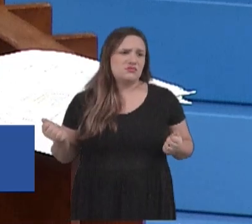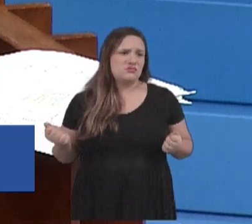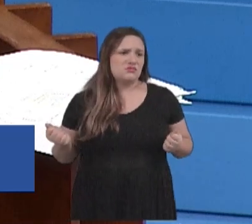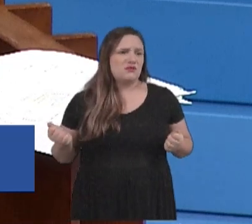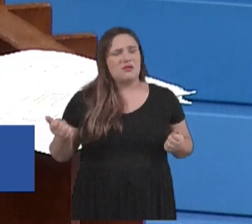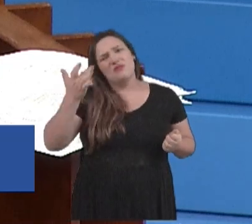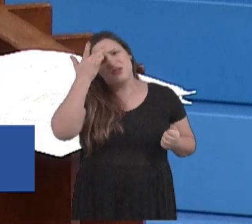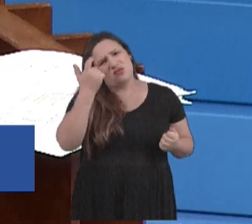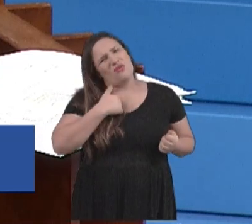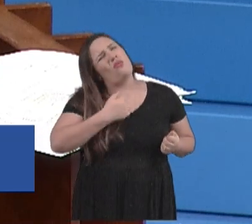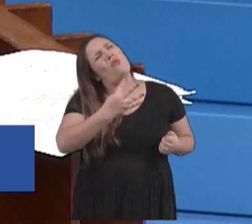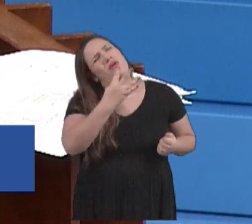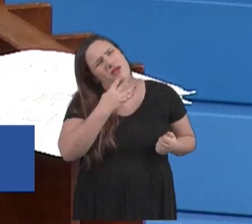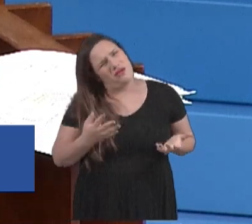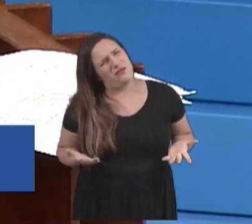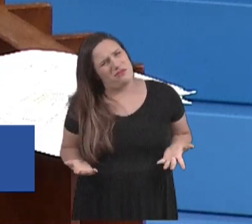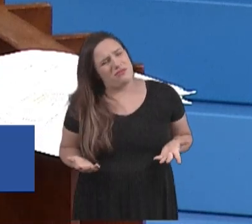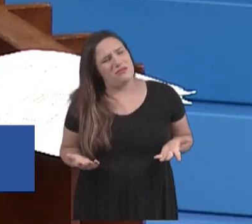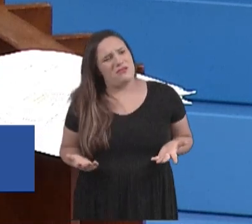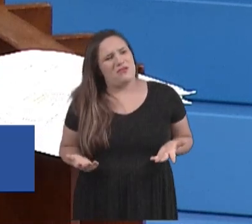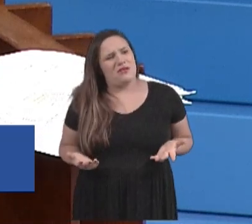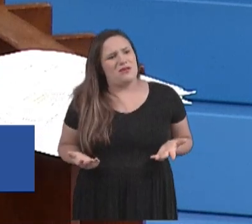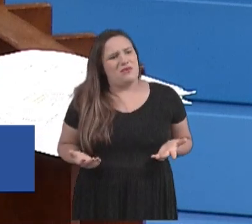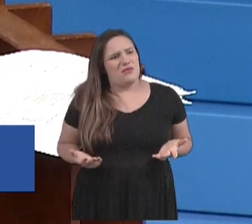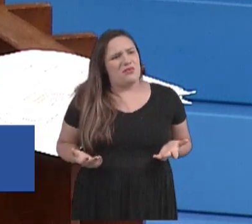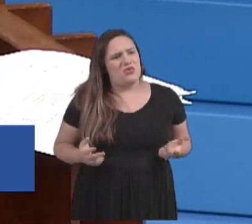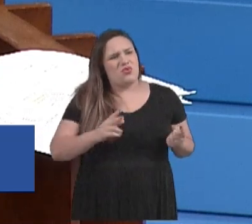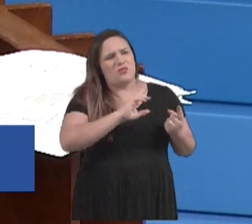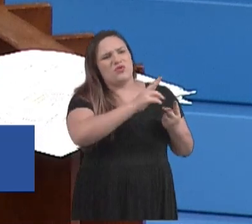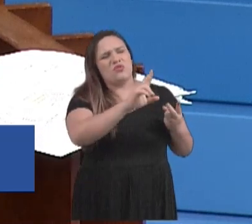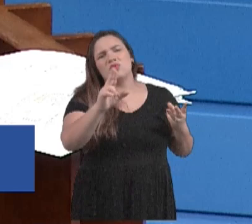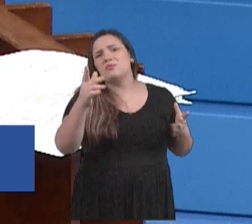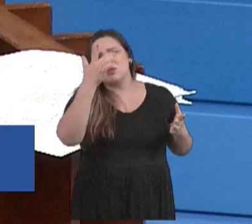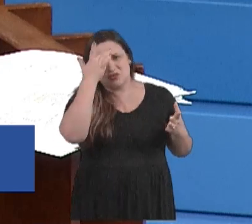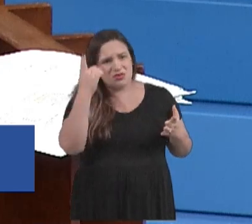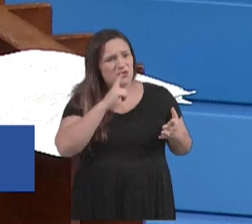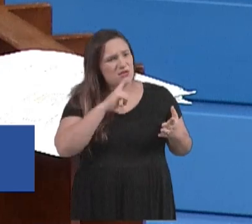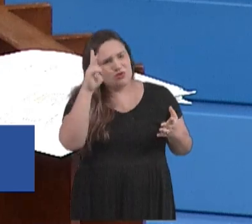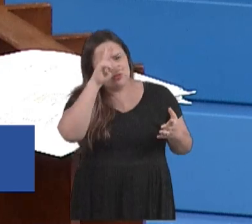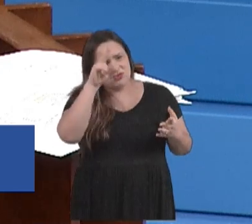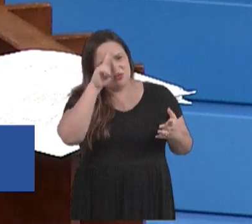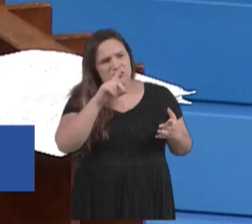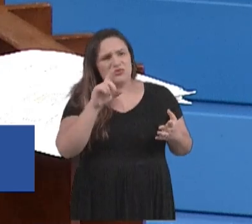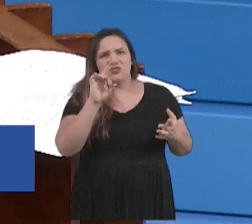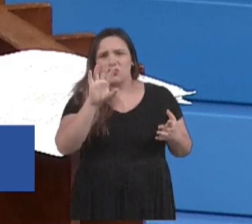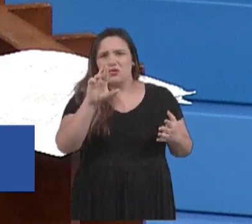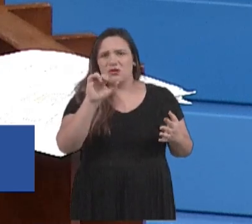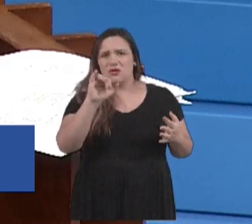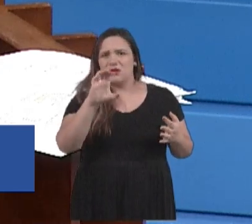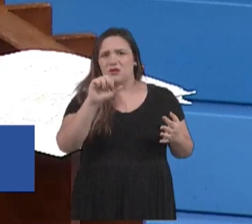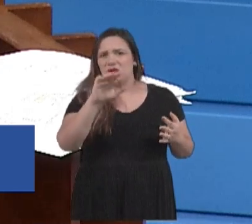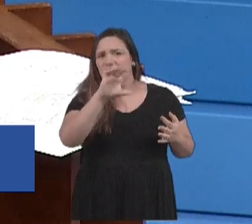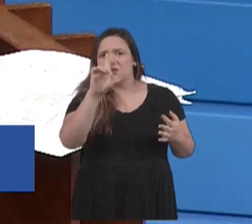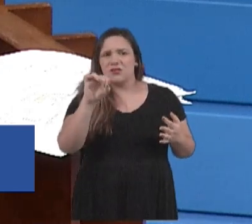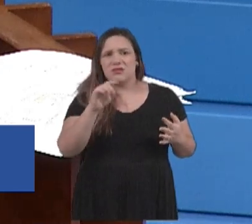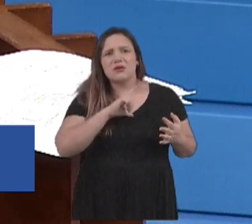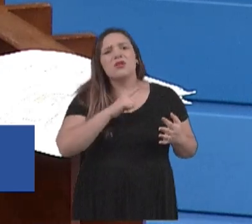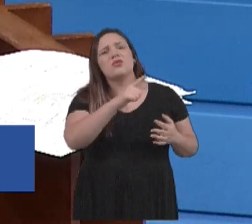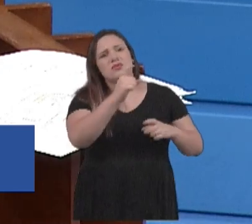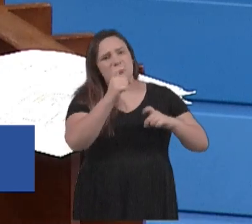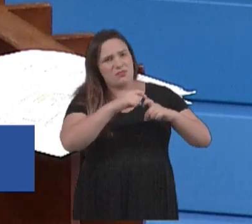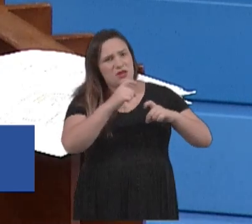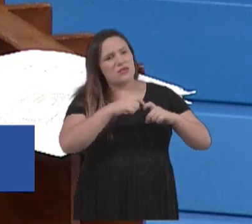que eu conheço, nomes que foram mencionados, que têm uma história. Não é só do Ricardo, não. Do outro médico que foi